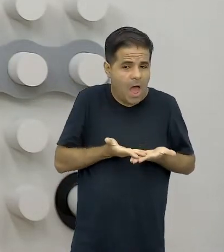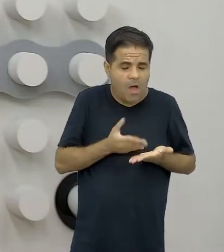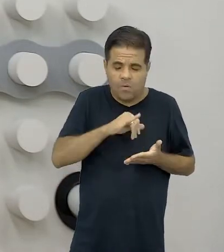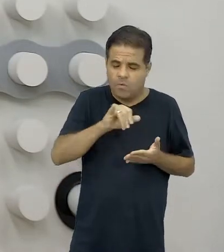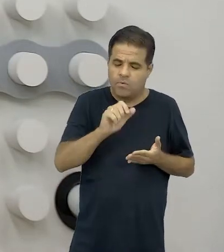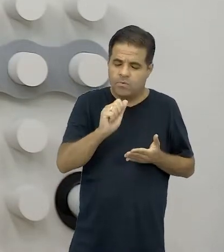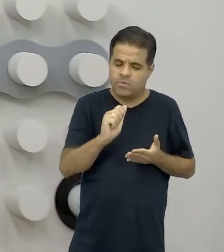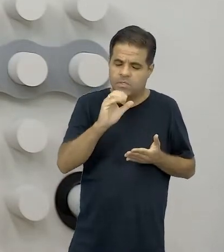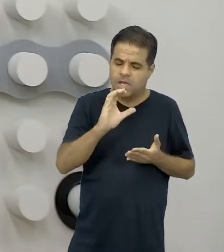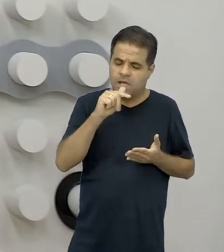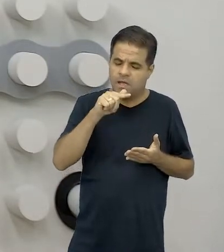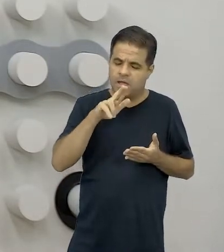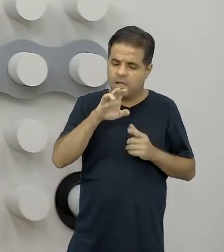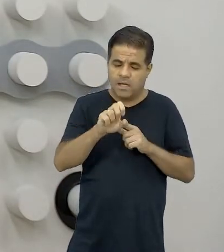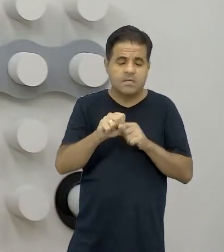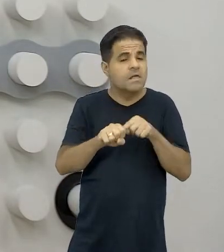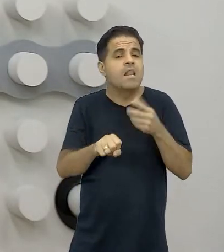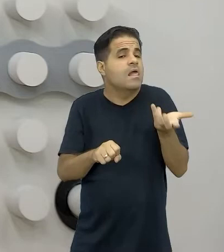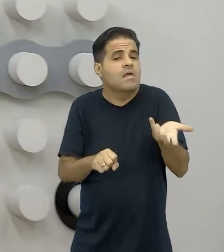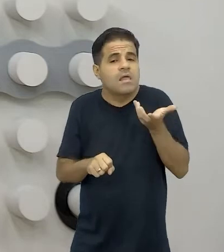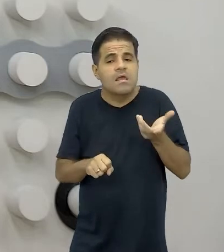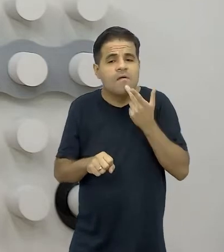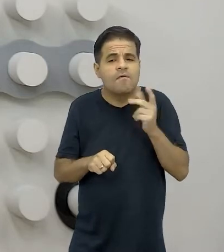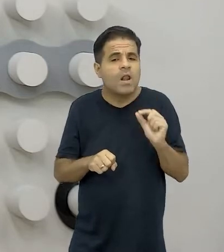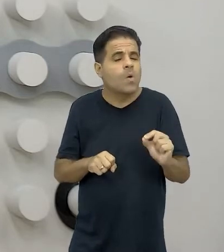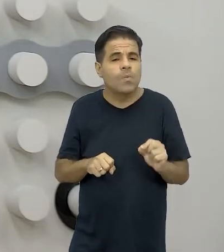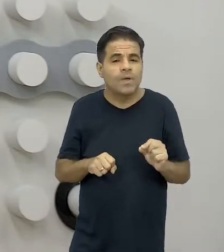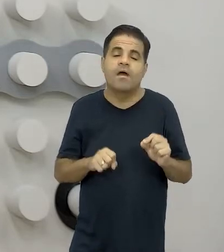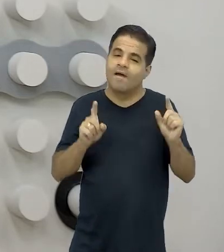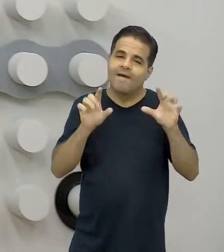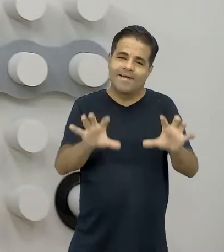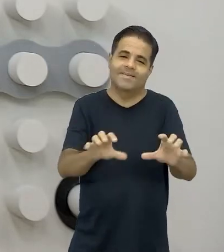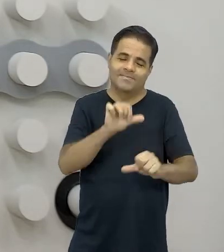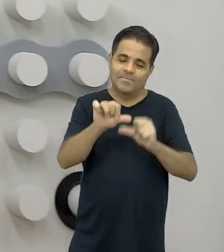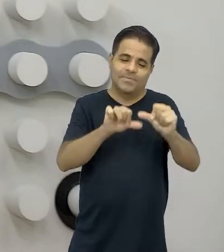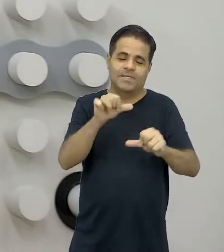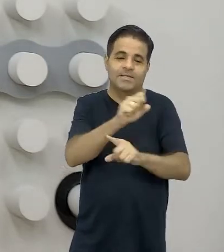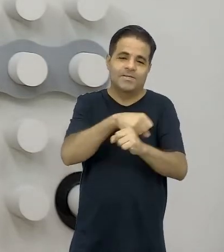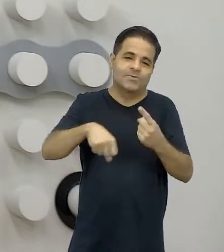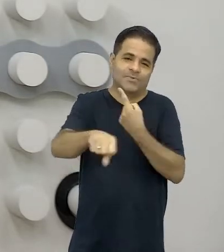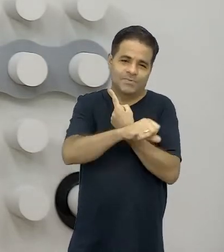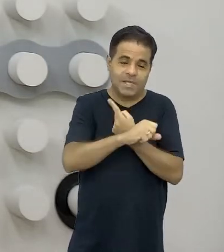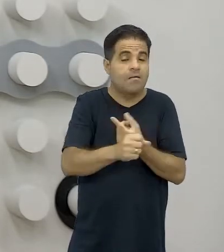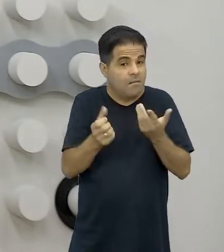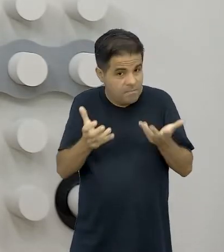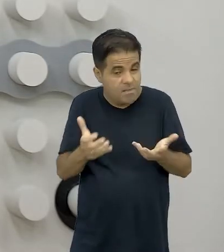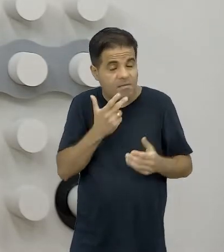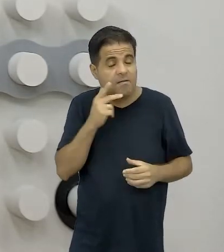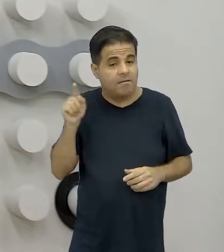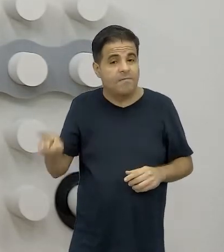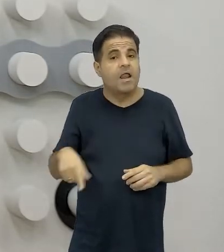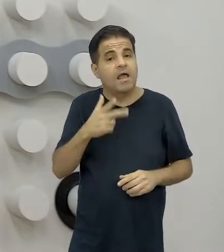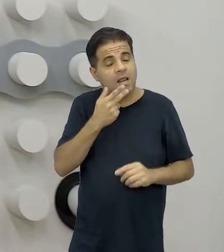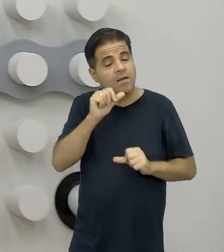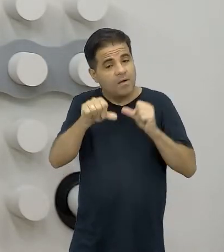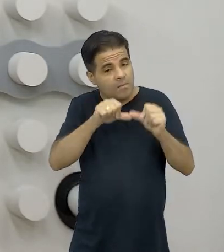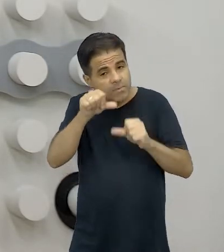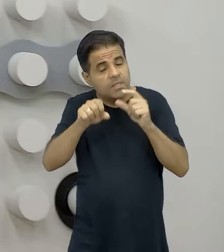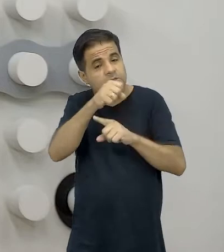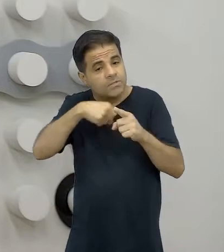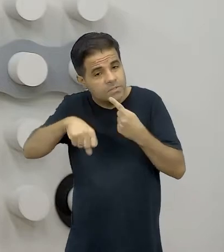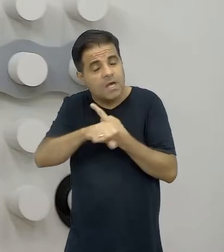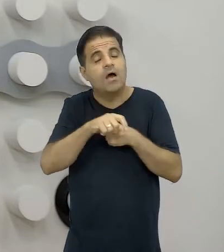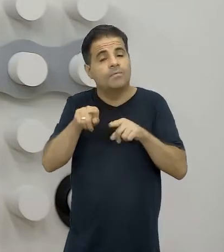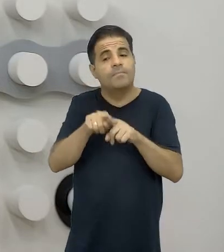Jacques Rancière, ele queria falar justamente disso, né? Da mudança social. Ele falava da mudança social